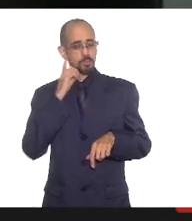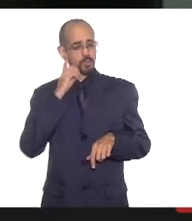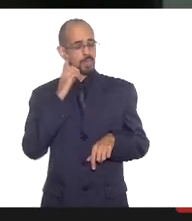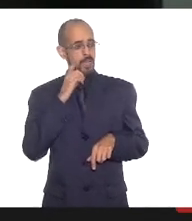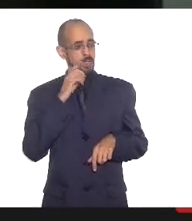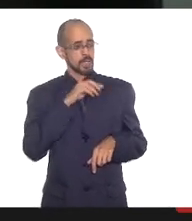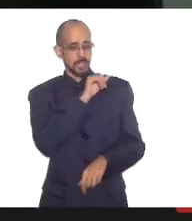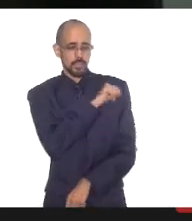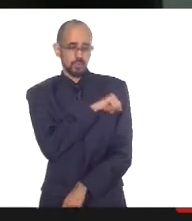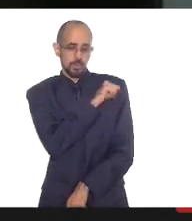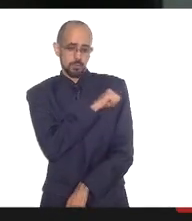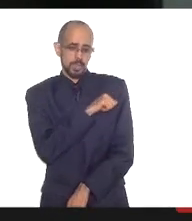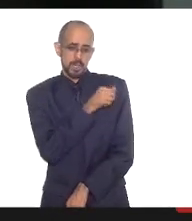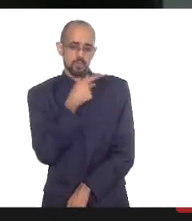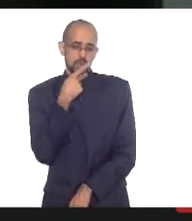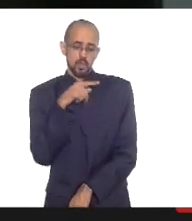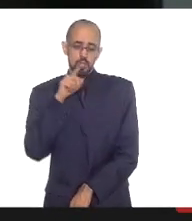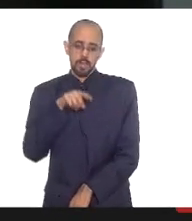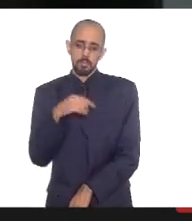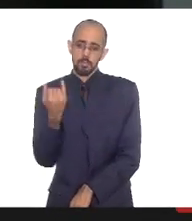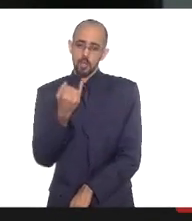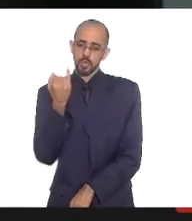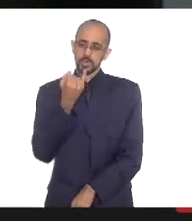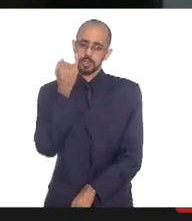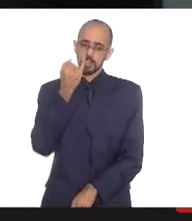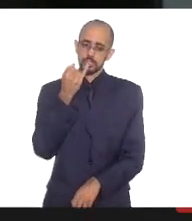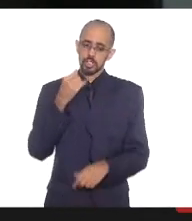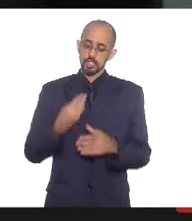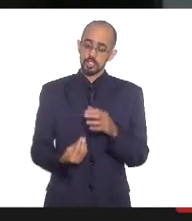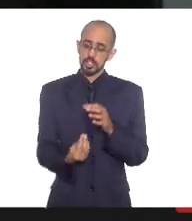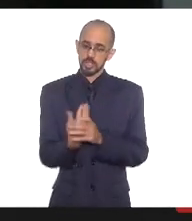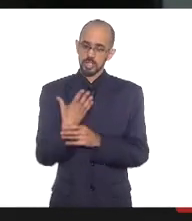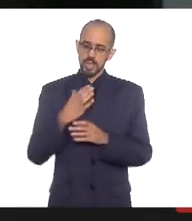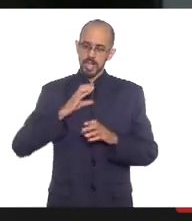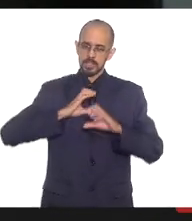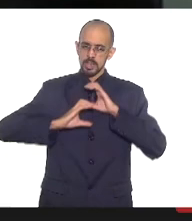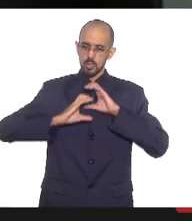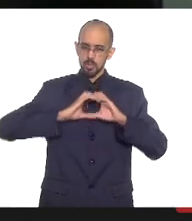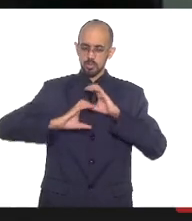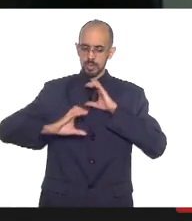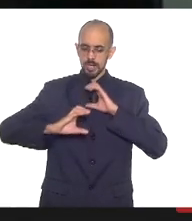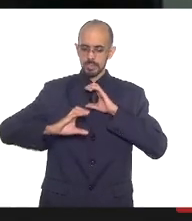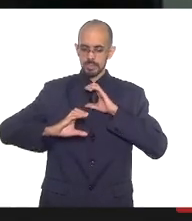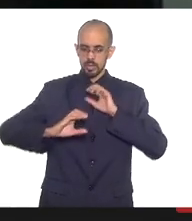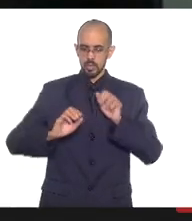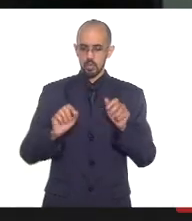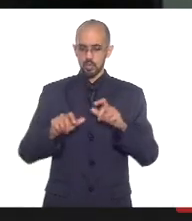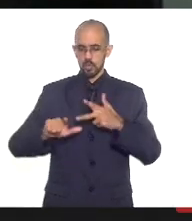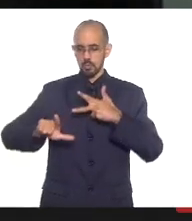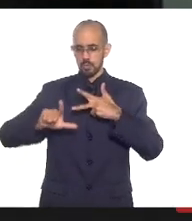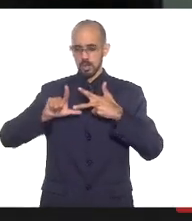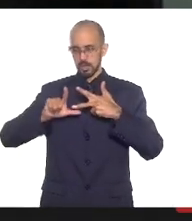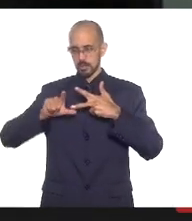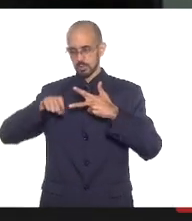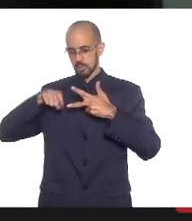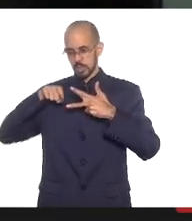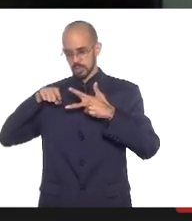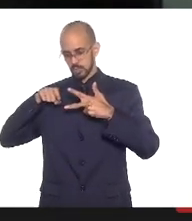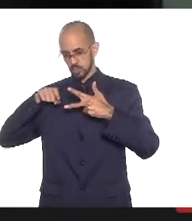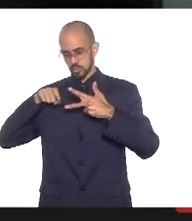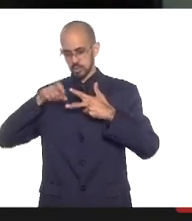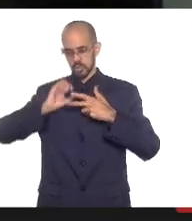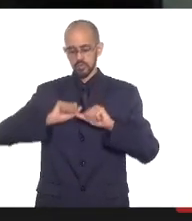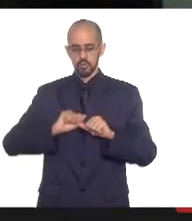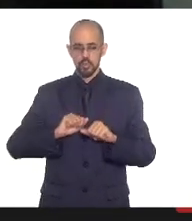Rejane dizer é importante a gente construir esse canal do diálogo entre legislativo e o Executivo